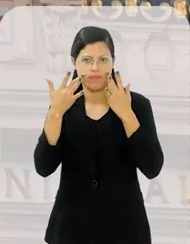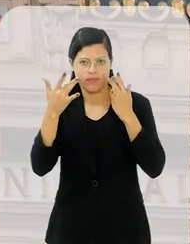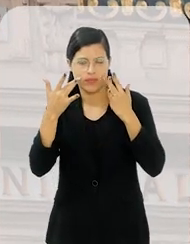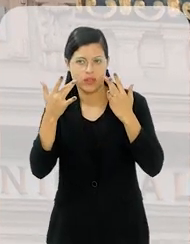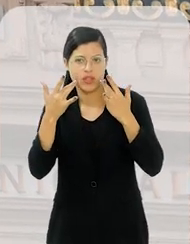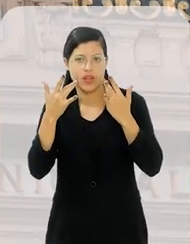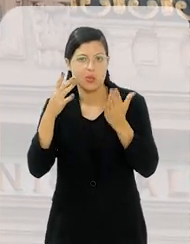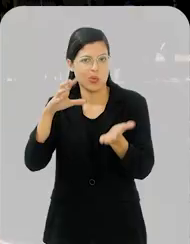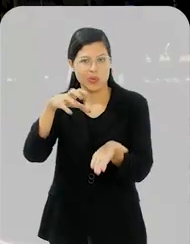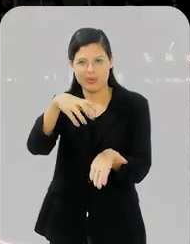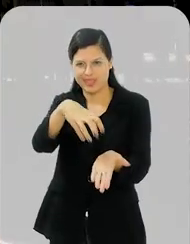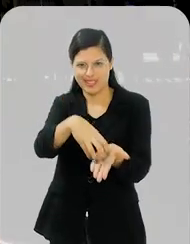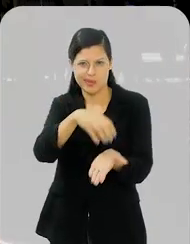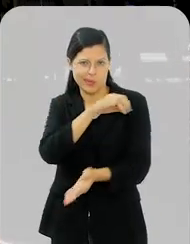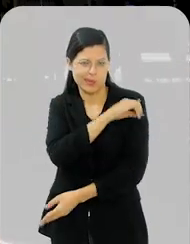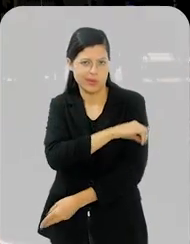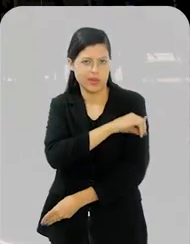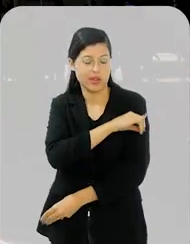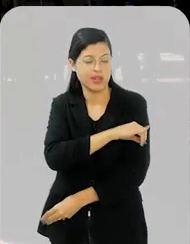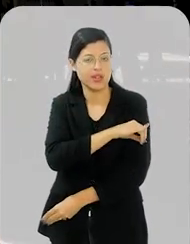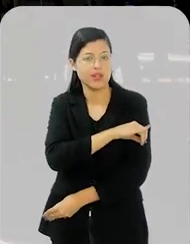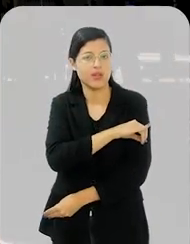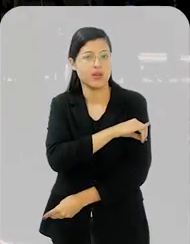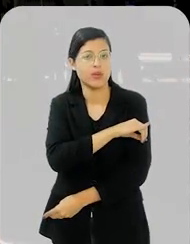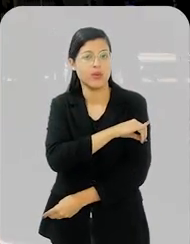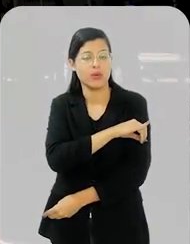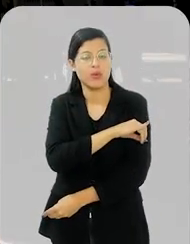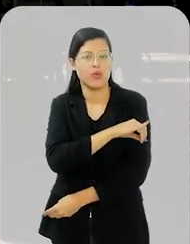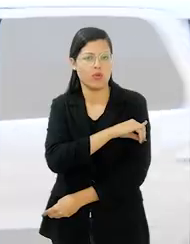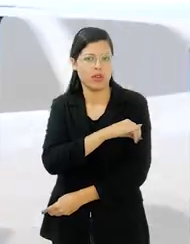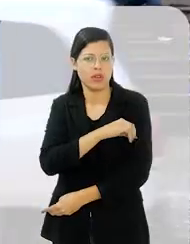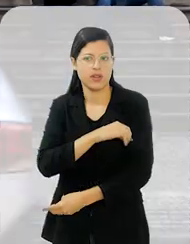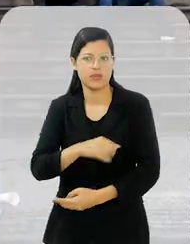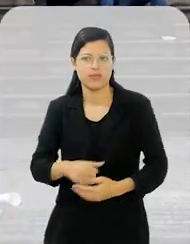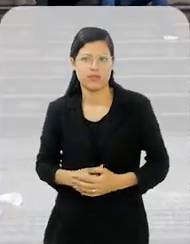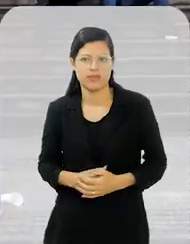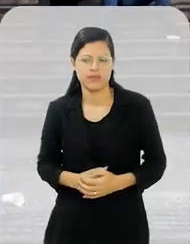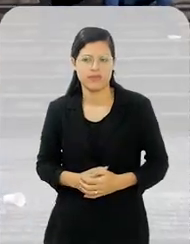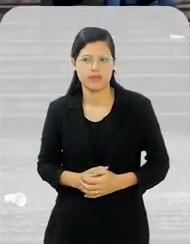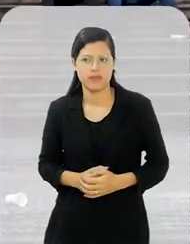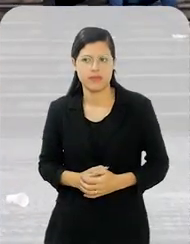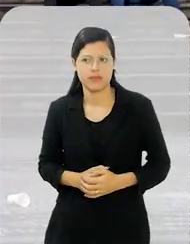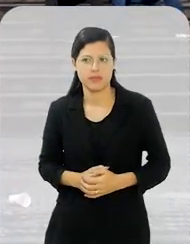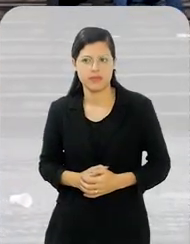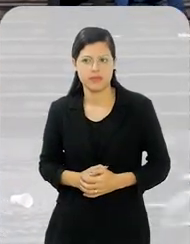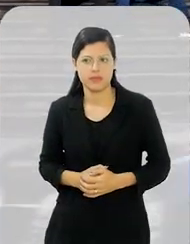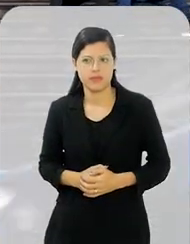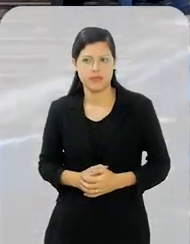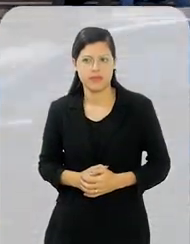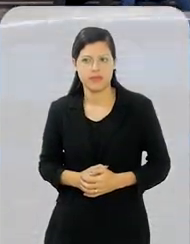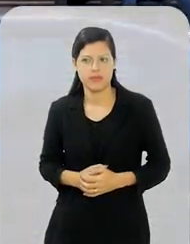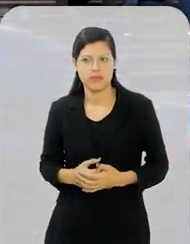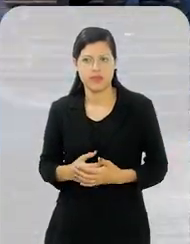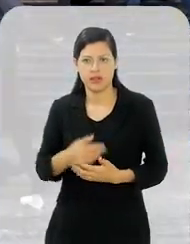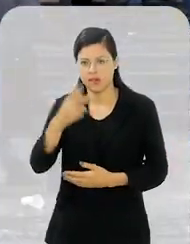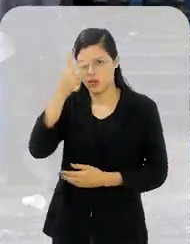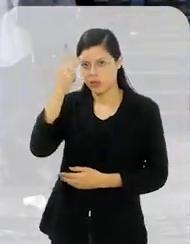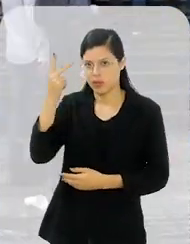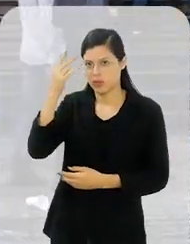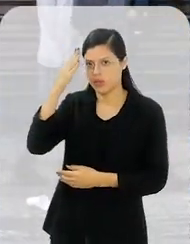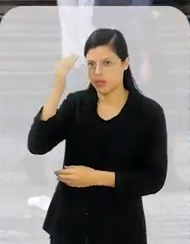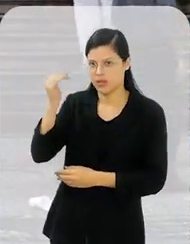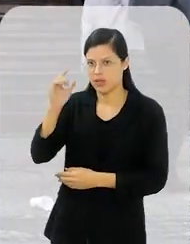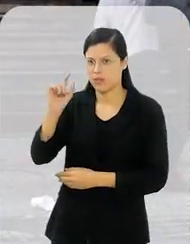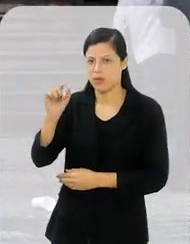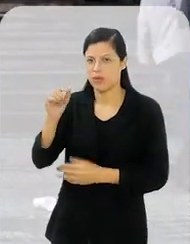que o teatro está no coração do centro do Rio e ele muitas vezes serve de localização. As pessoas sabem o que